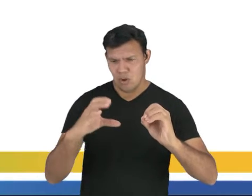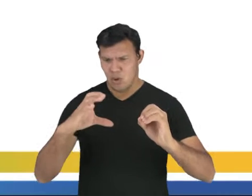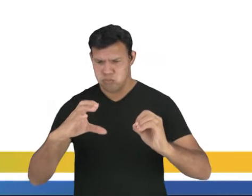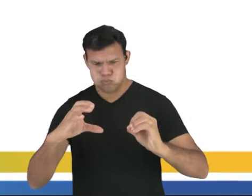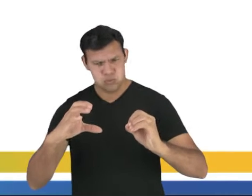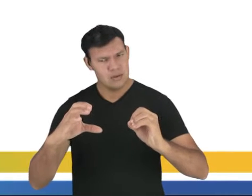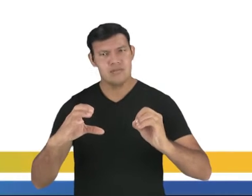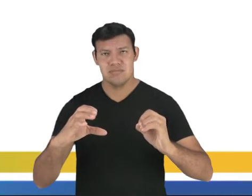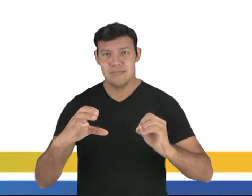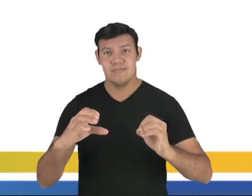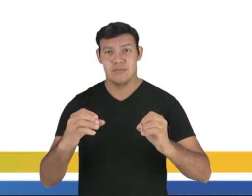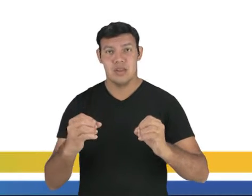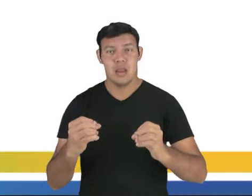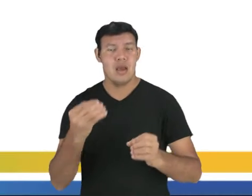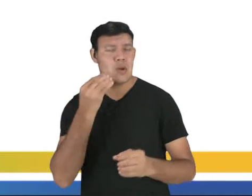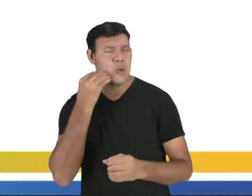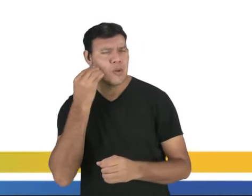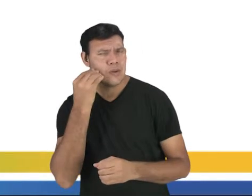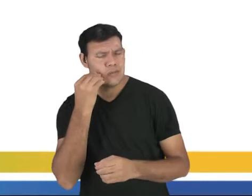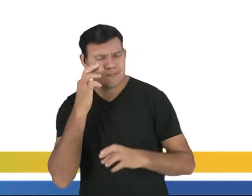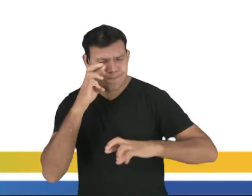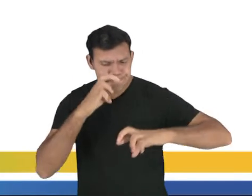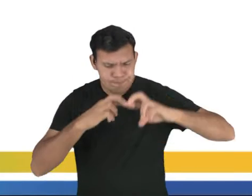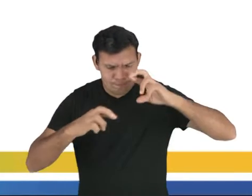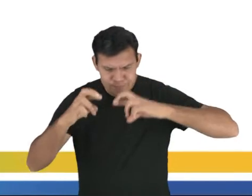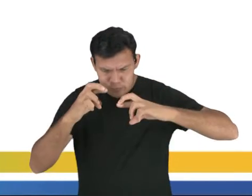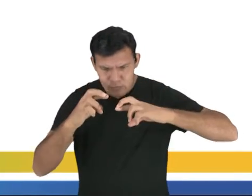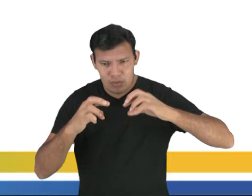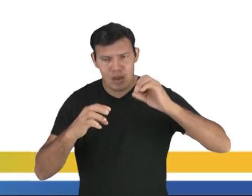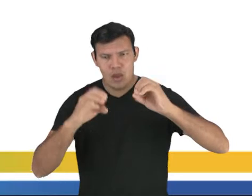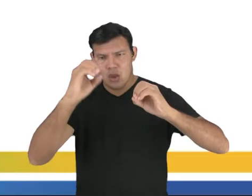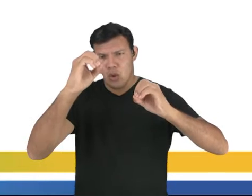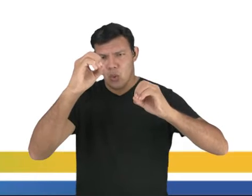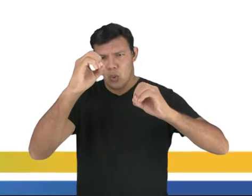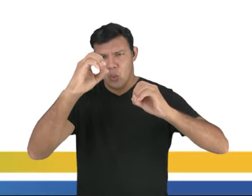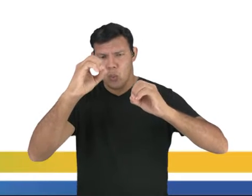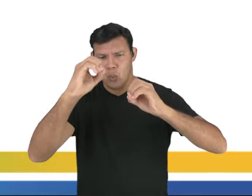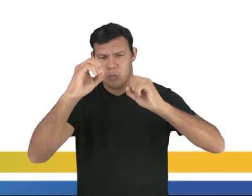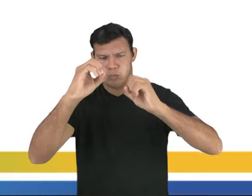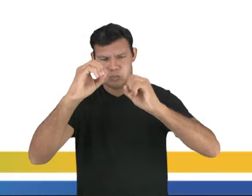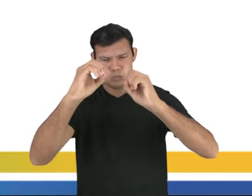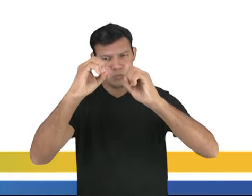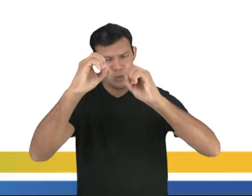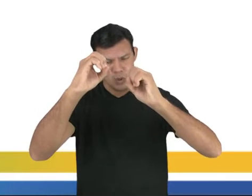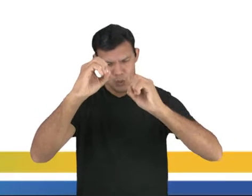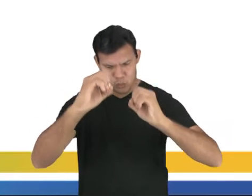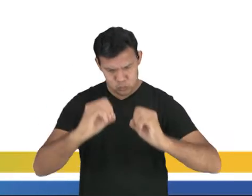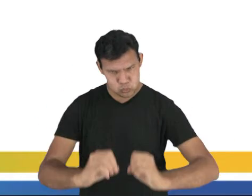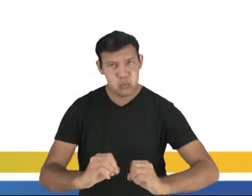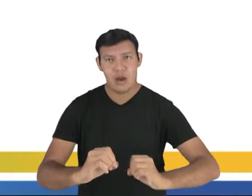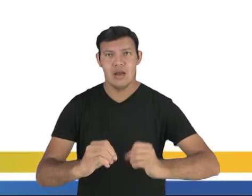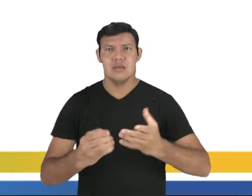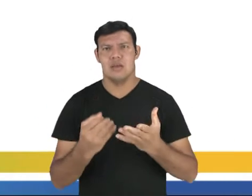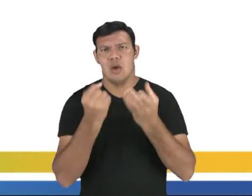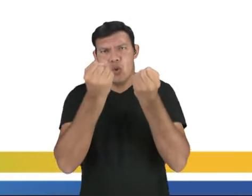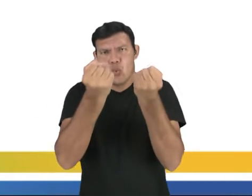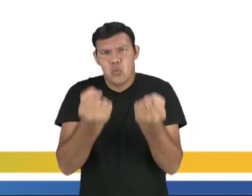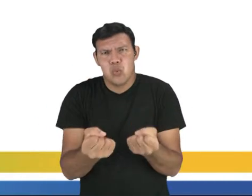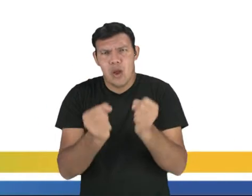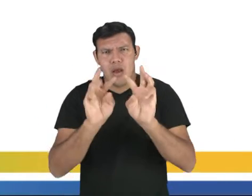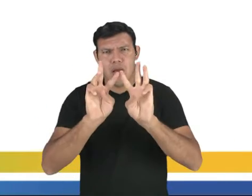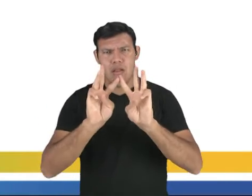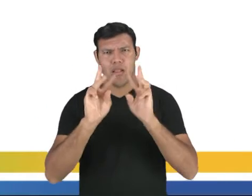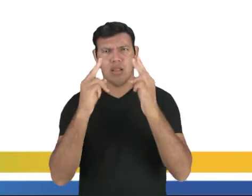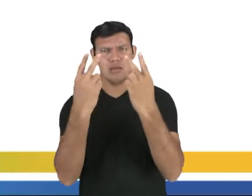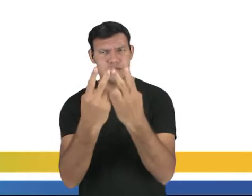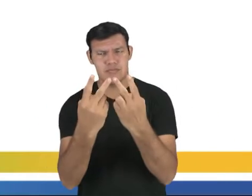consistia em observar qual era o corpo que atingia o solo primeiro, né? O que definia isso, né? Se era a massa, se